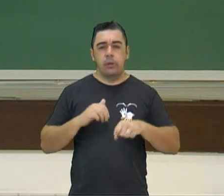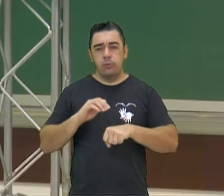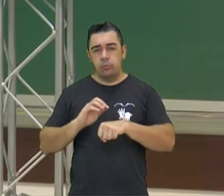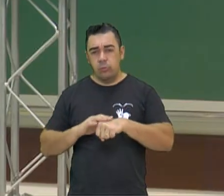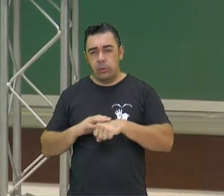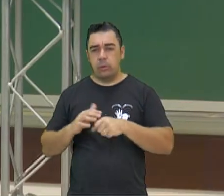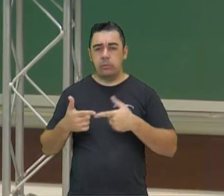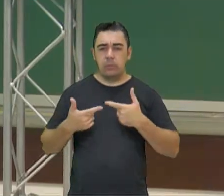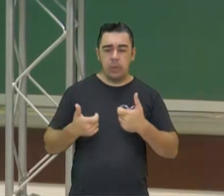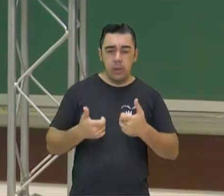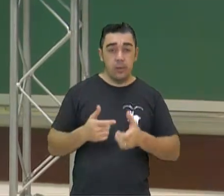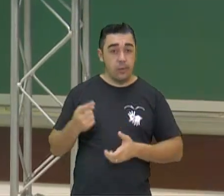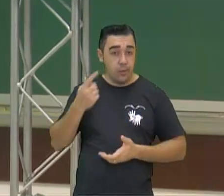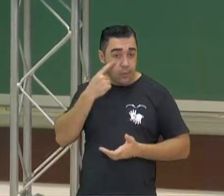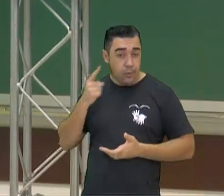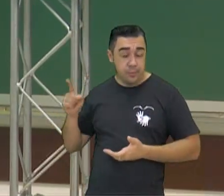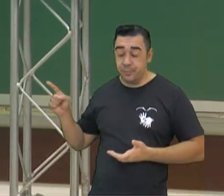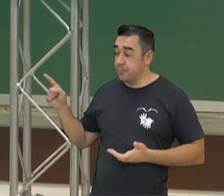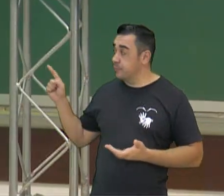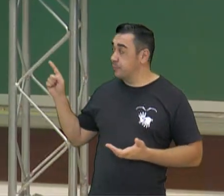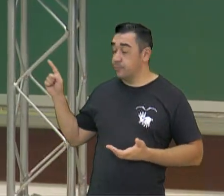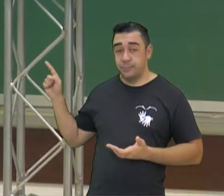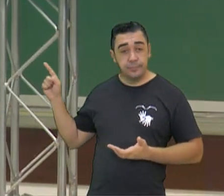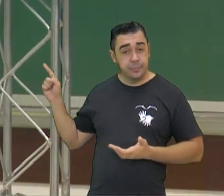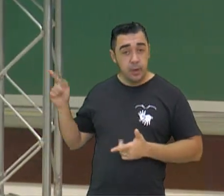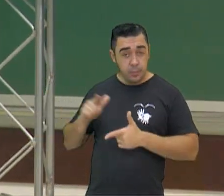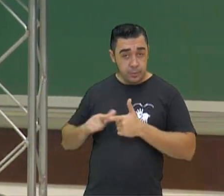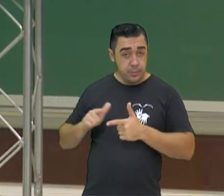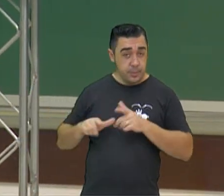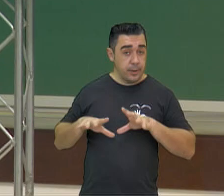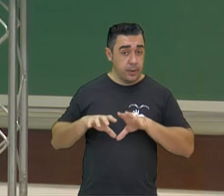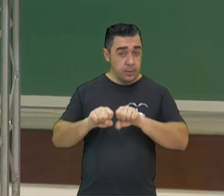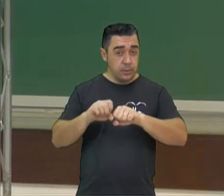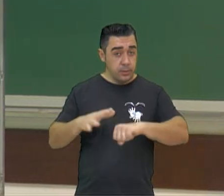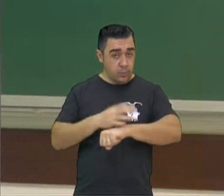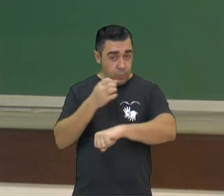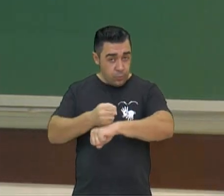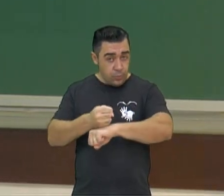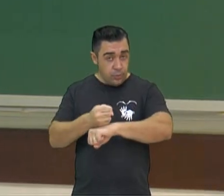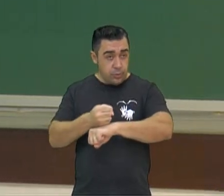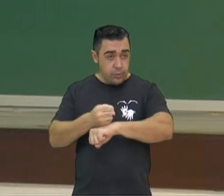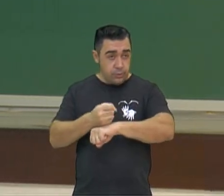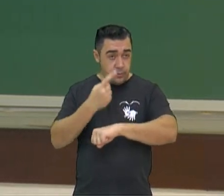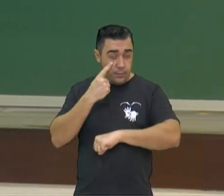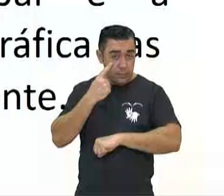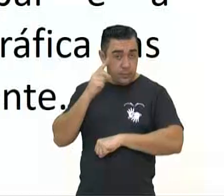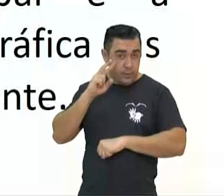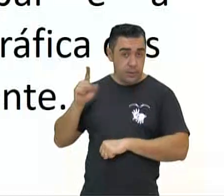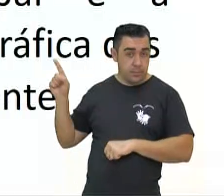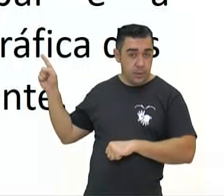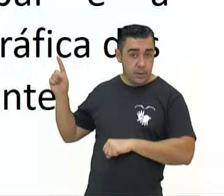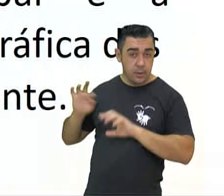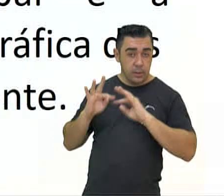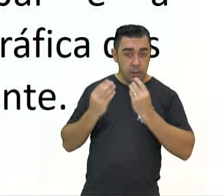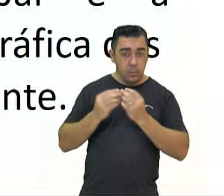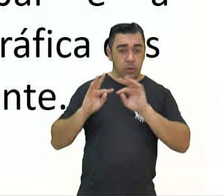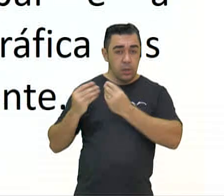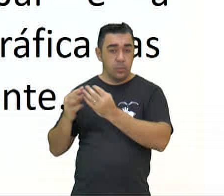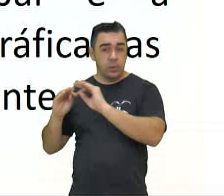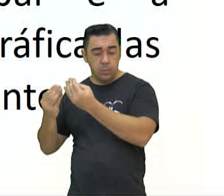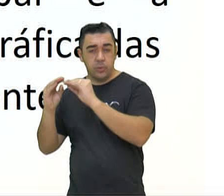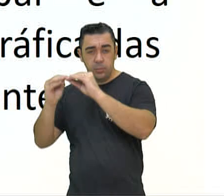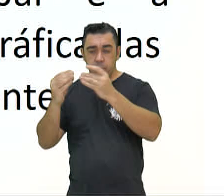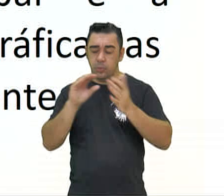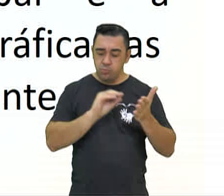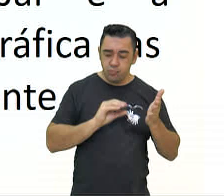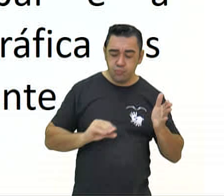as guerras? Ó, questão do colonizador, reforçando aqui esse mapinha, que foi e